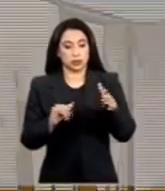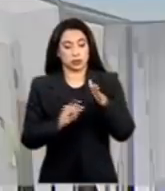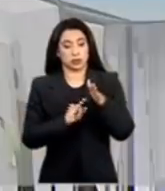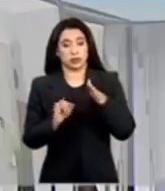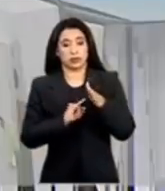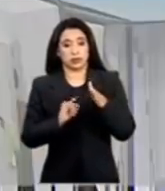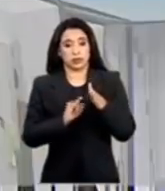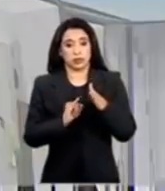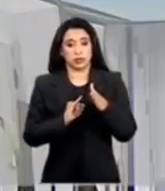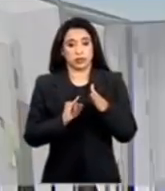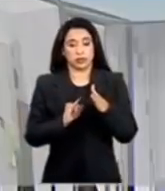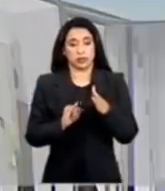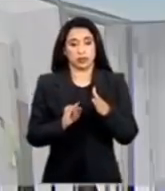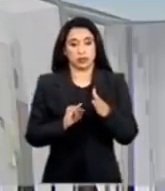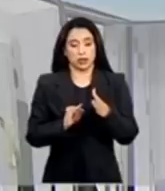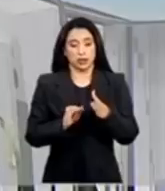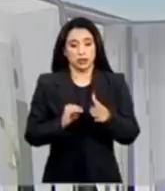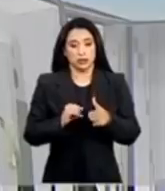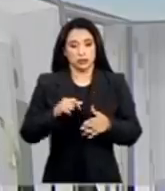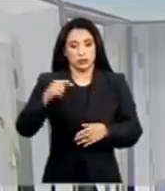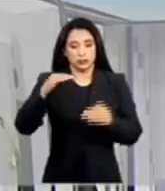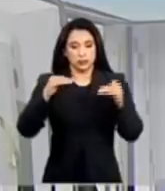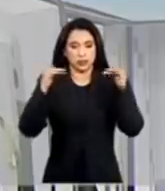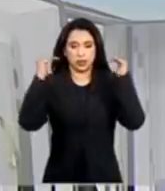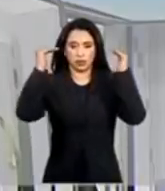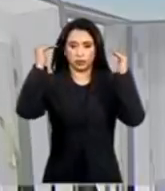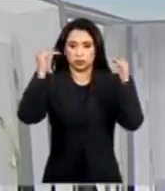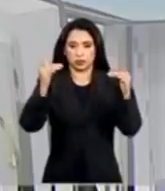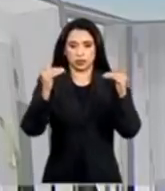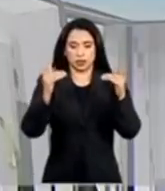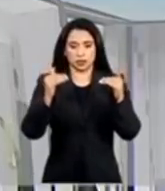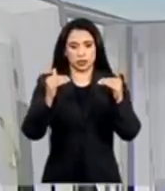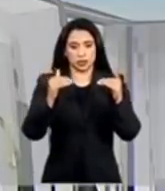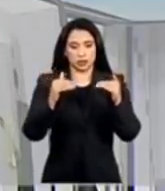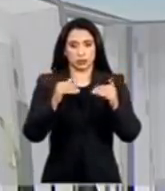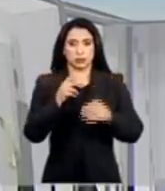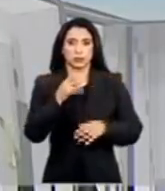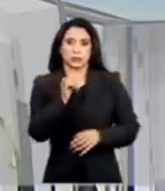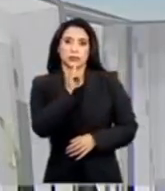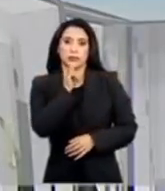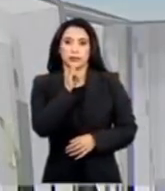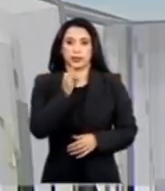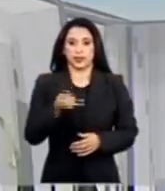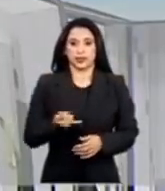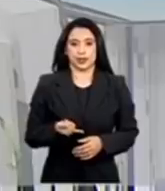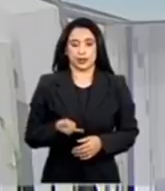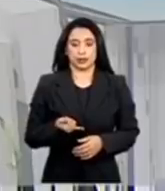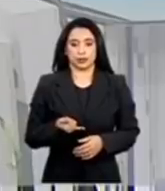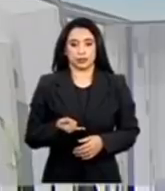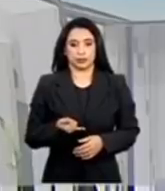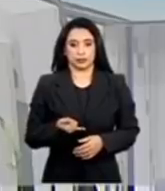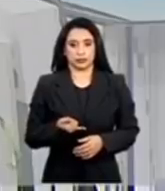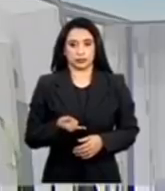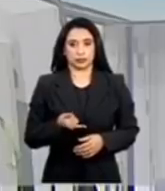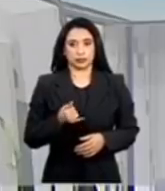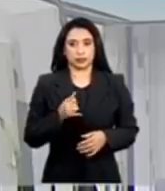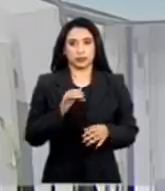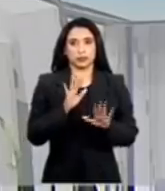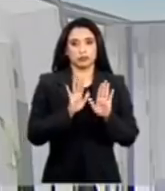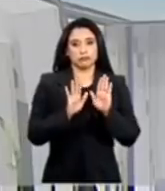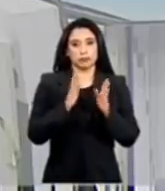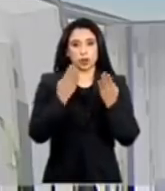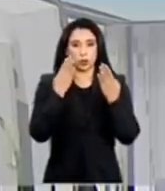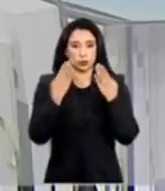reservados a determinadas autoridades com prerrogativa de foro. Pegue-se, por exemplo, a situação de um avião da FAB,